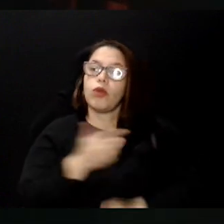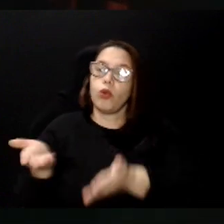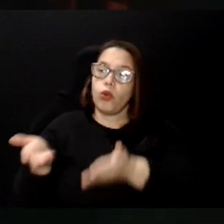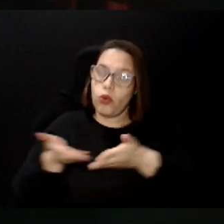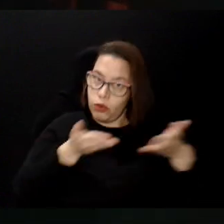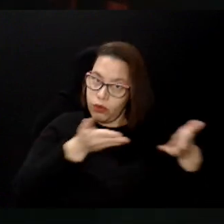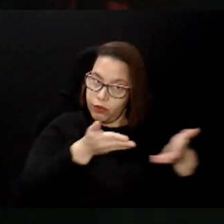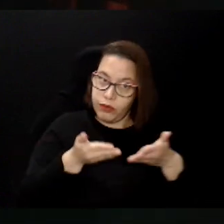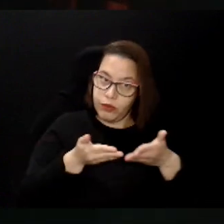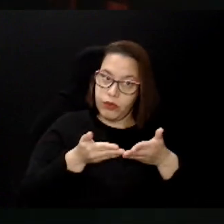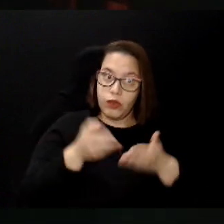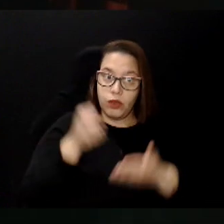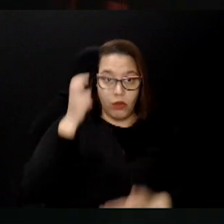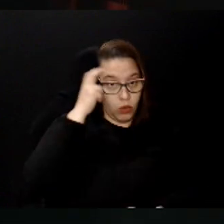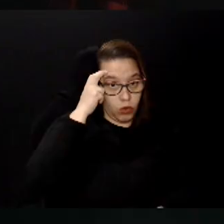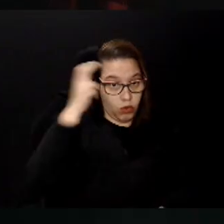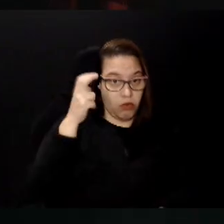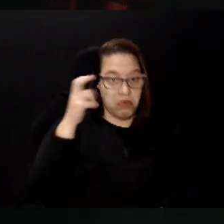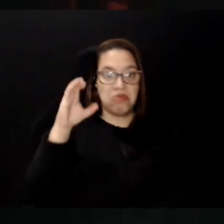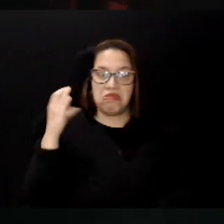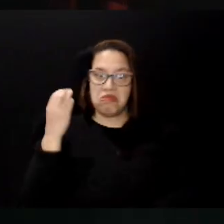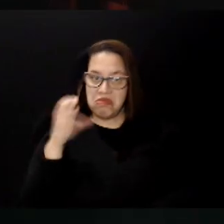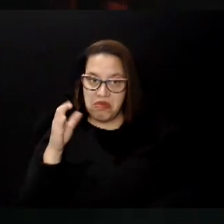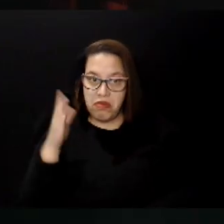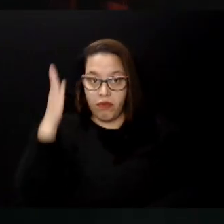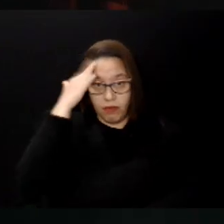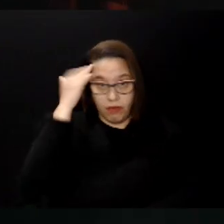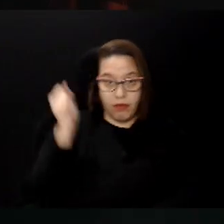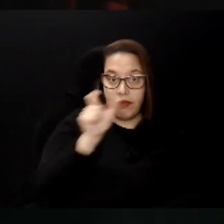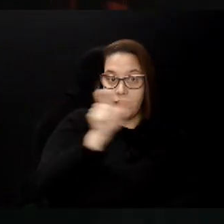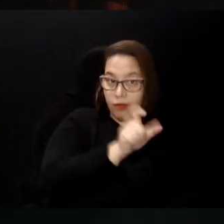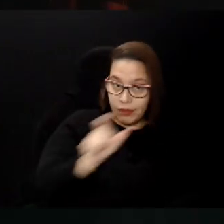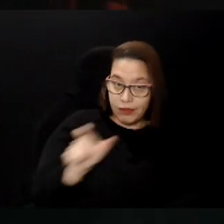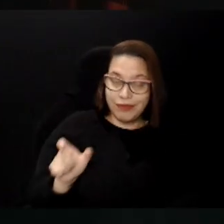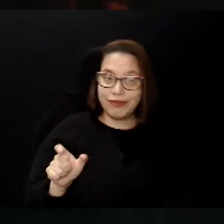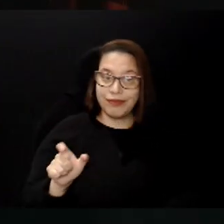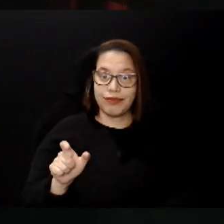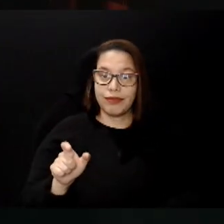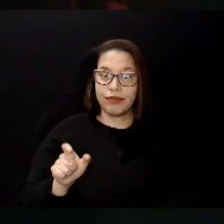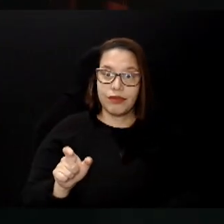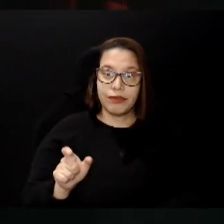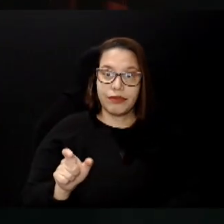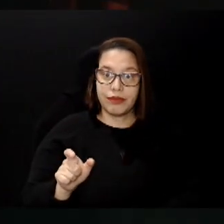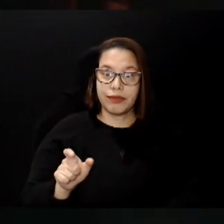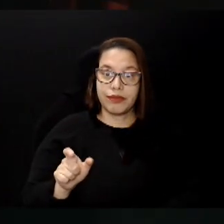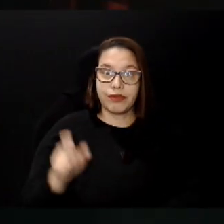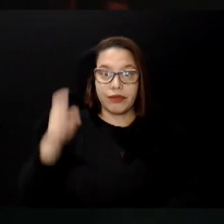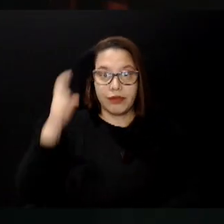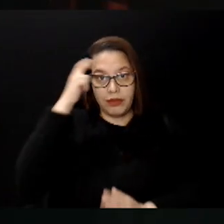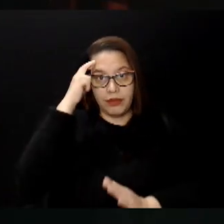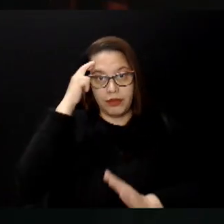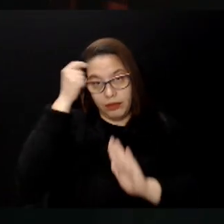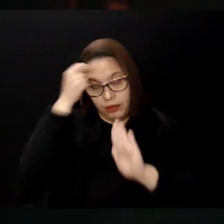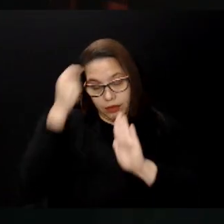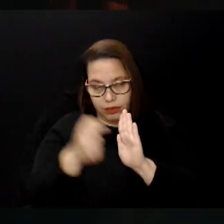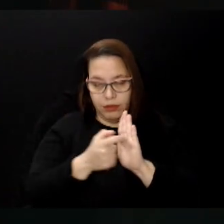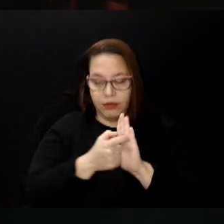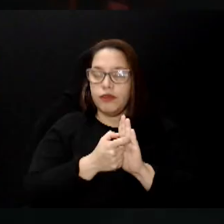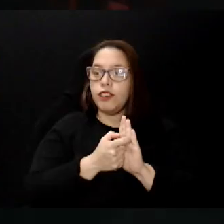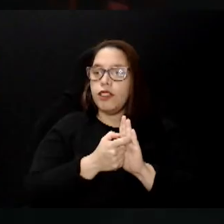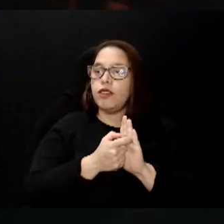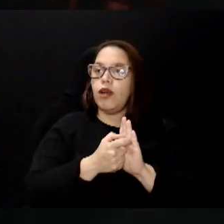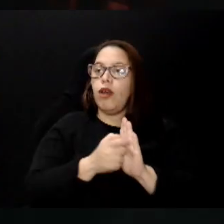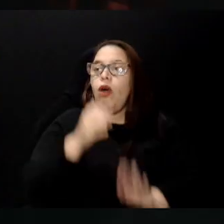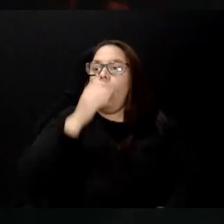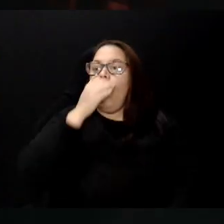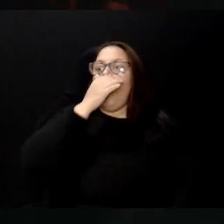expertise, a ciência, a sabedoria de cada um deles. Quando a gente fala da inteligência artificial, quando nós falamos da dependência,